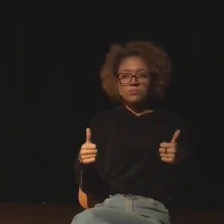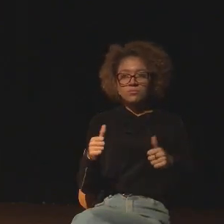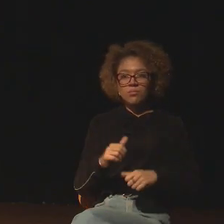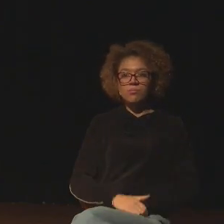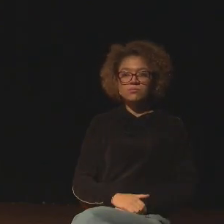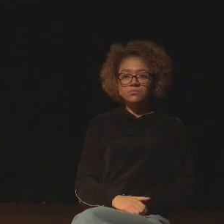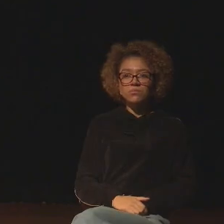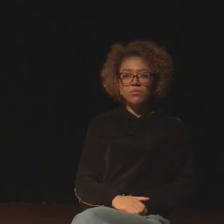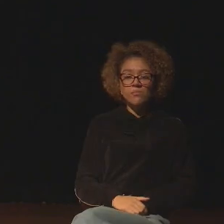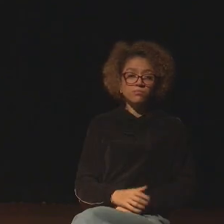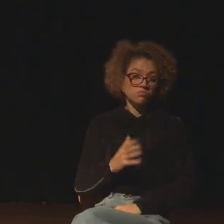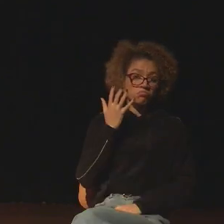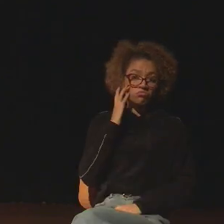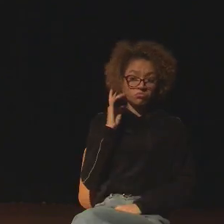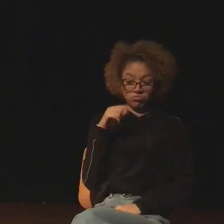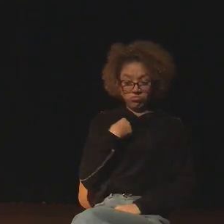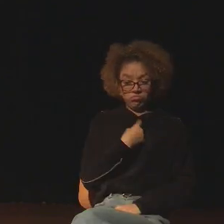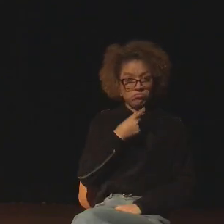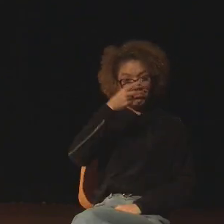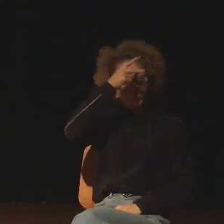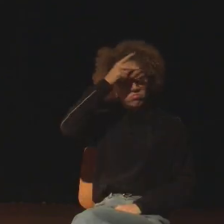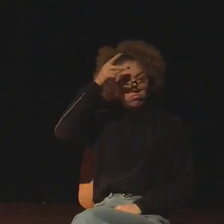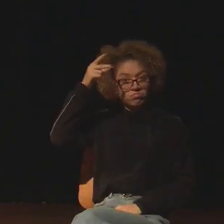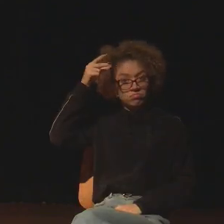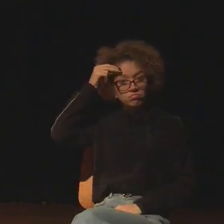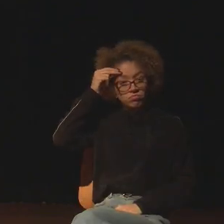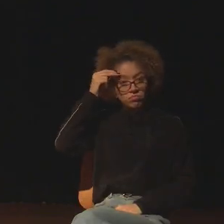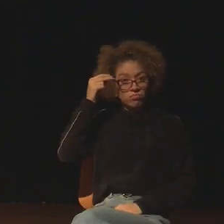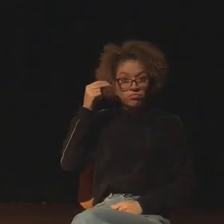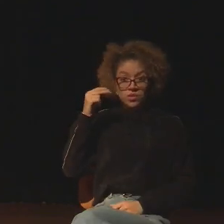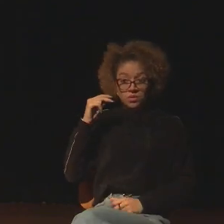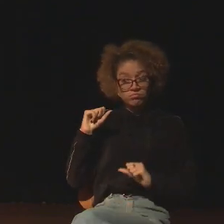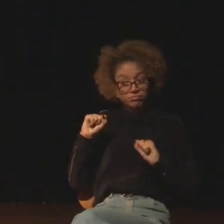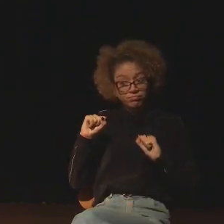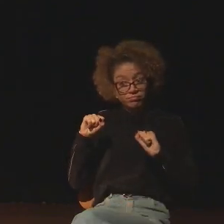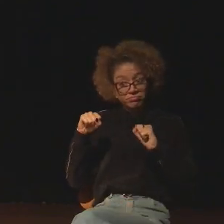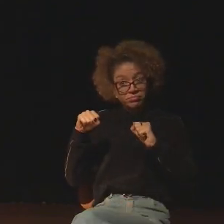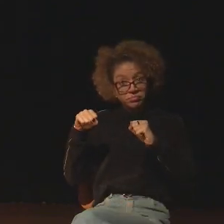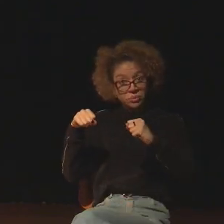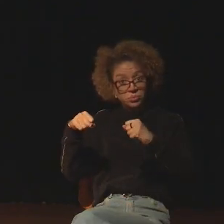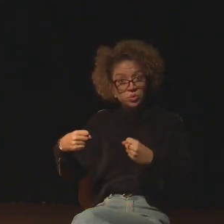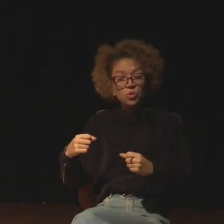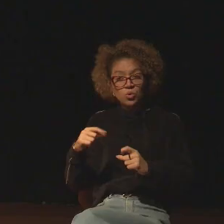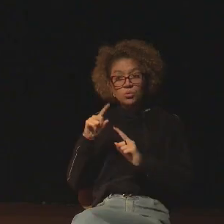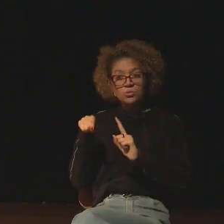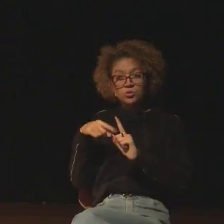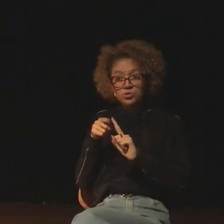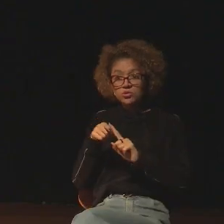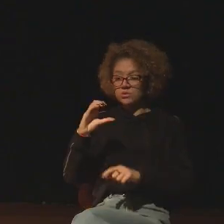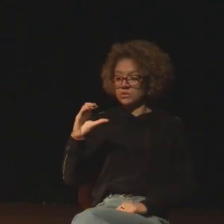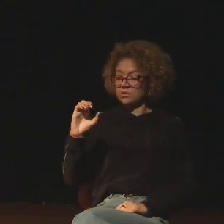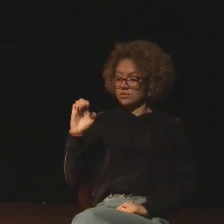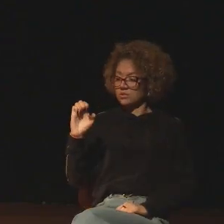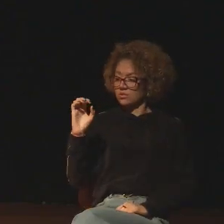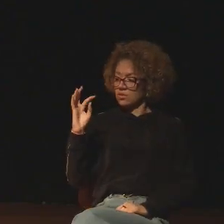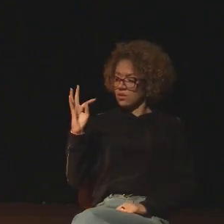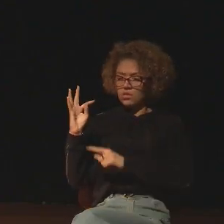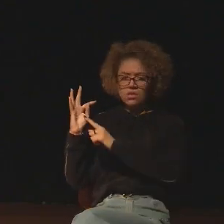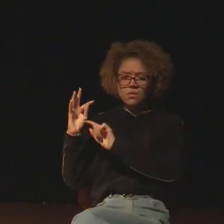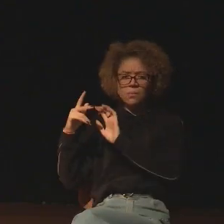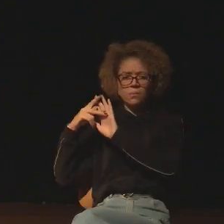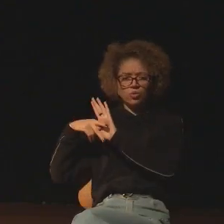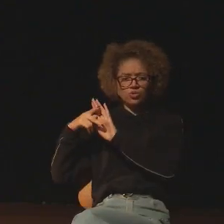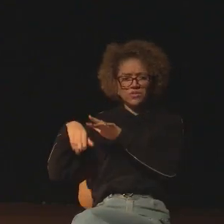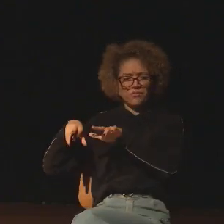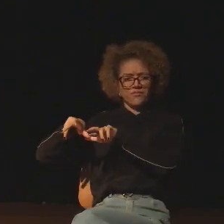Então, acho que do nosso lado, prefeitura, o que a gente pode fazer, a gente também senta para ouvir a CET, que apresenta todos os